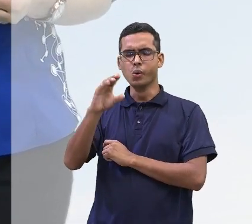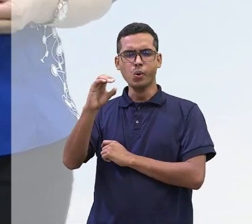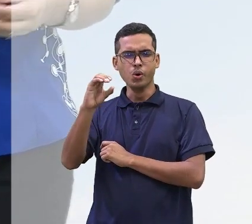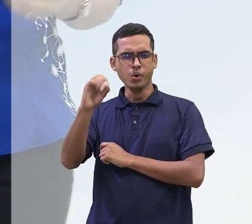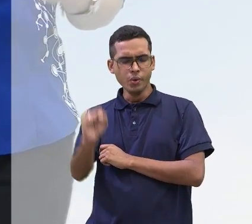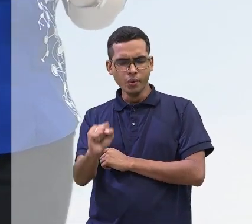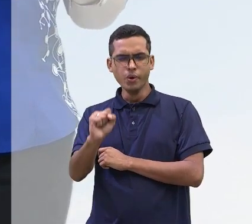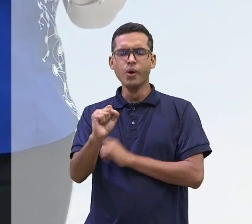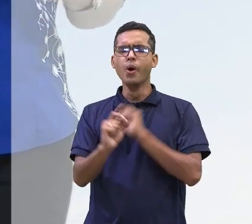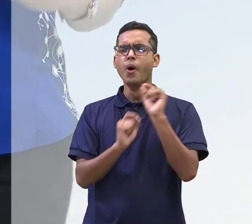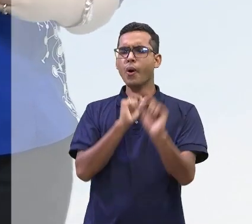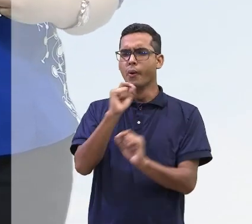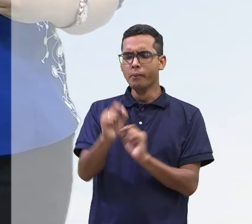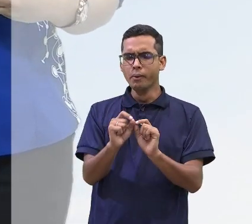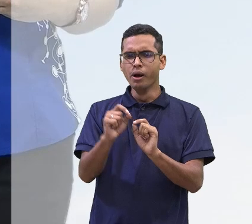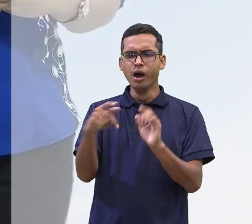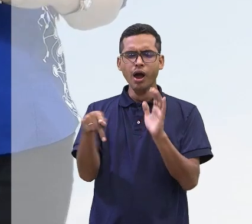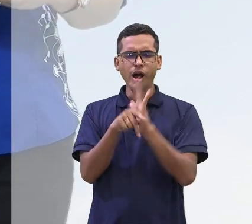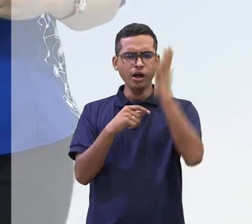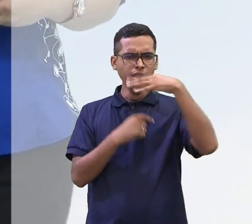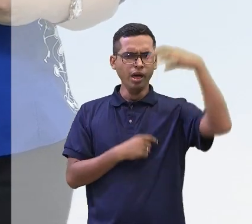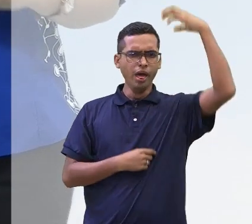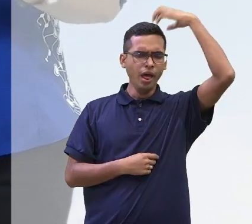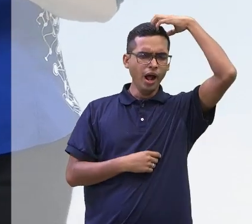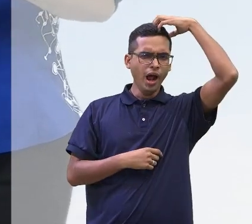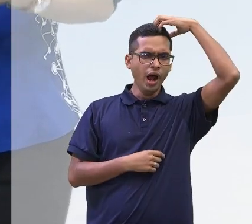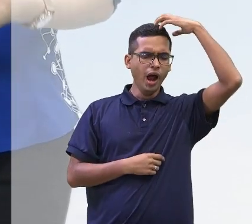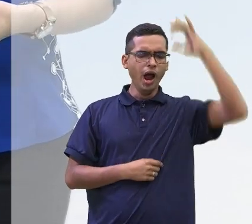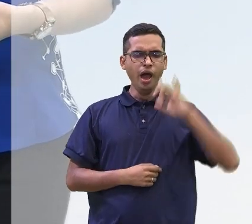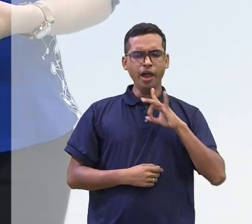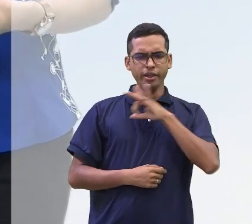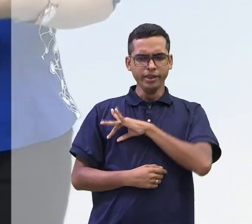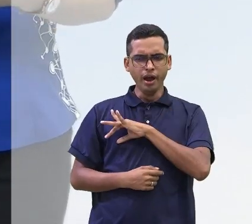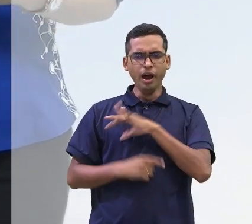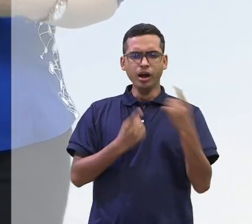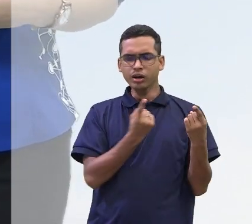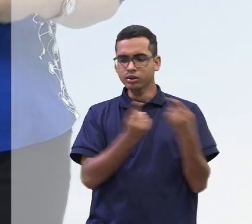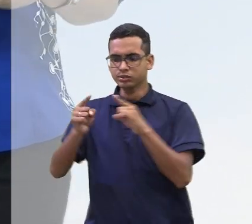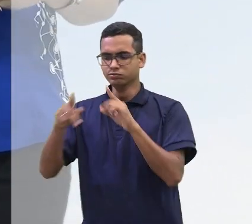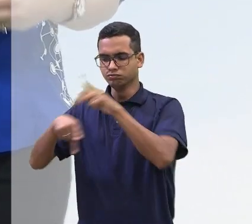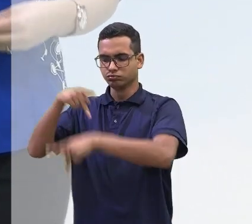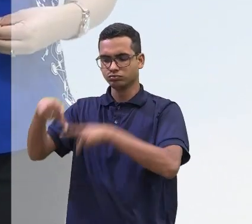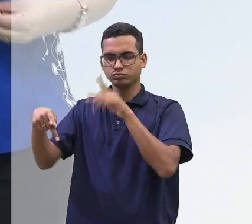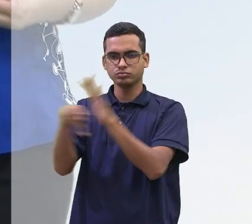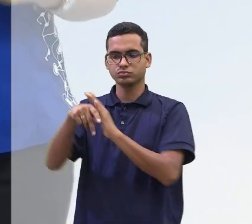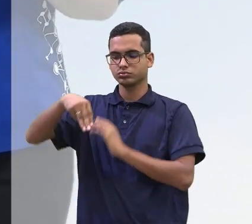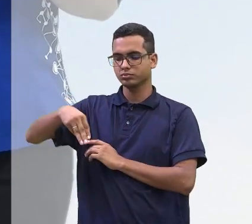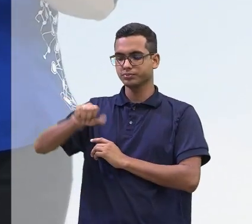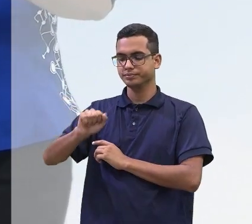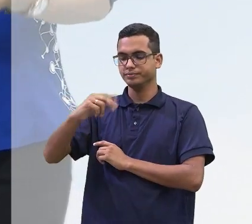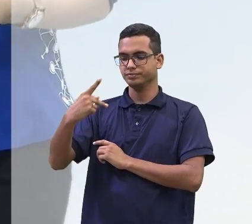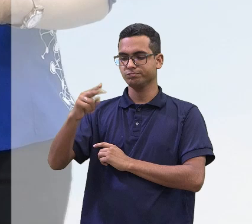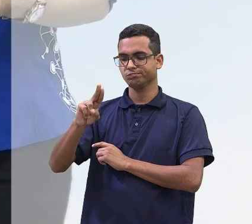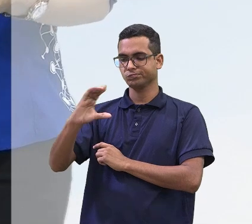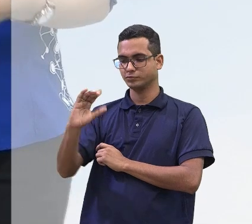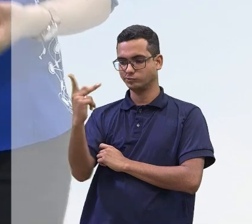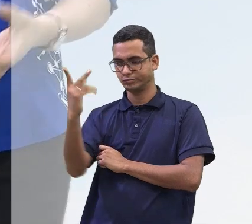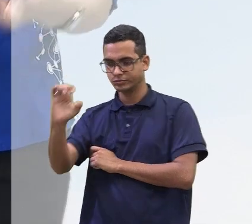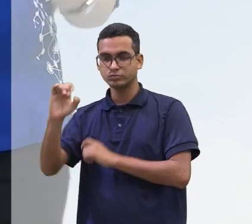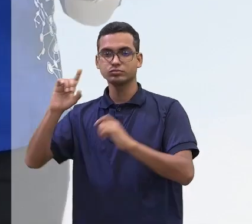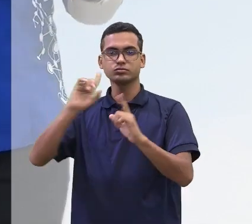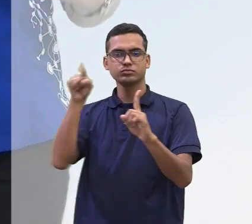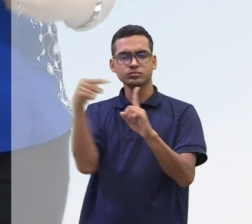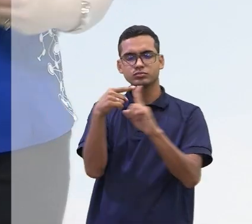Foi justamente o reino chileno contra o povo Mapuche em busca de anexar o território desse